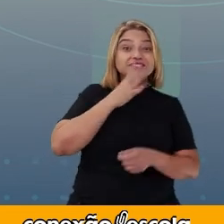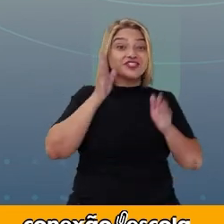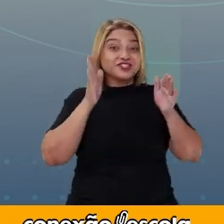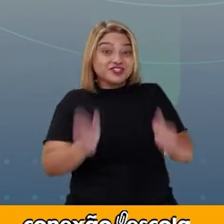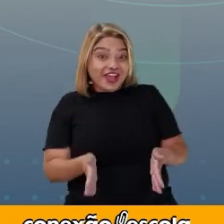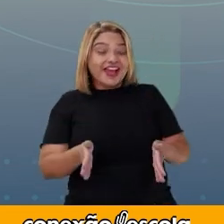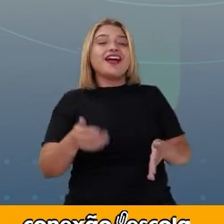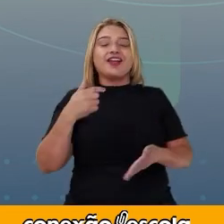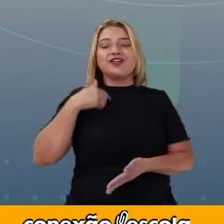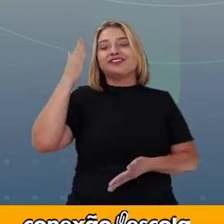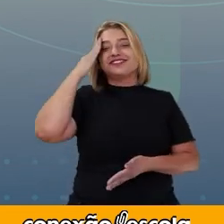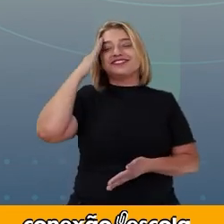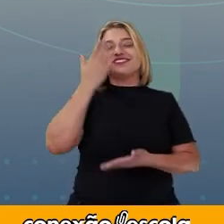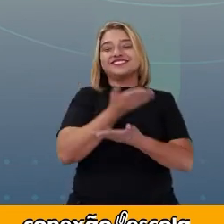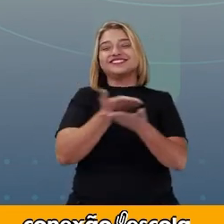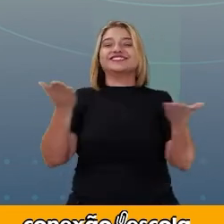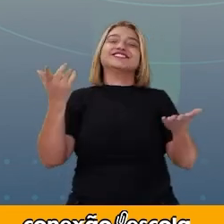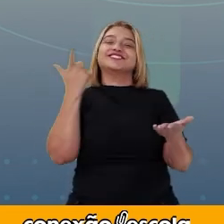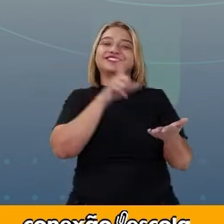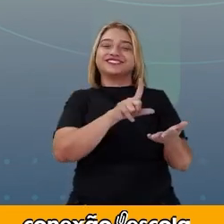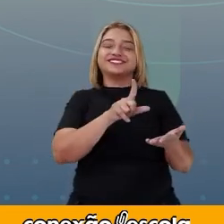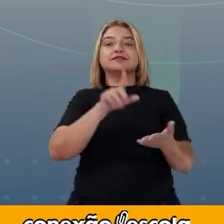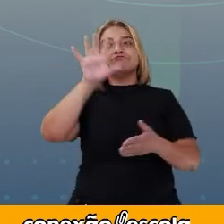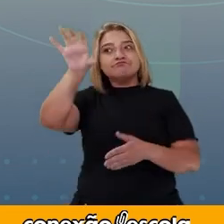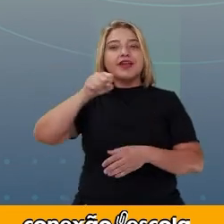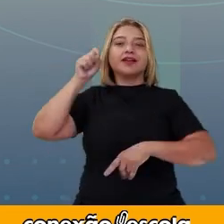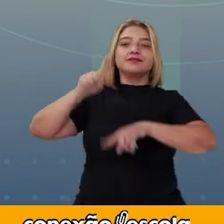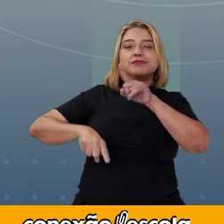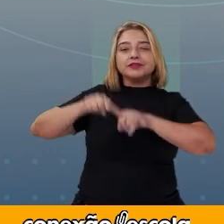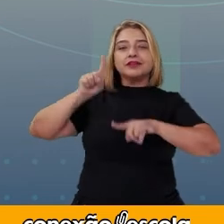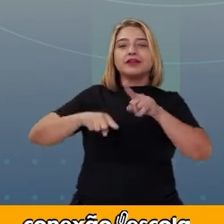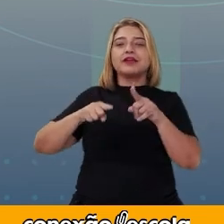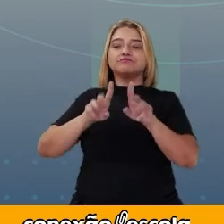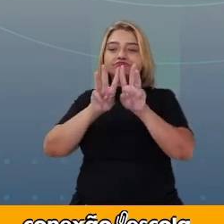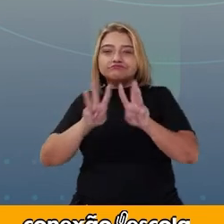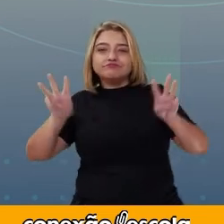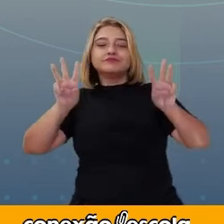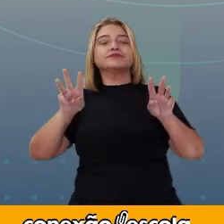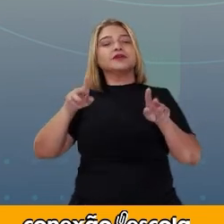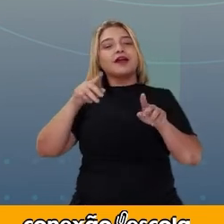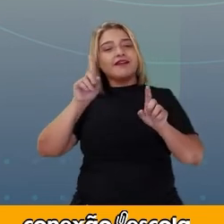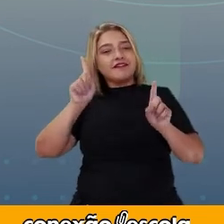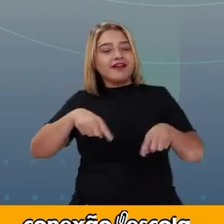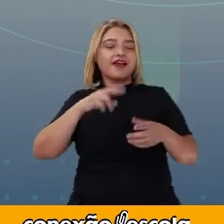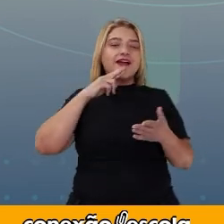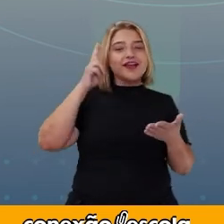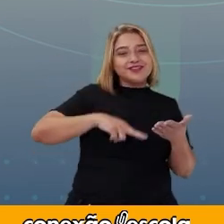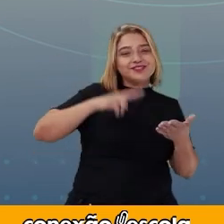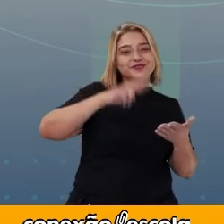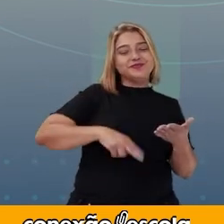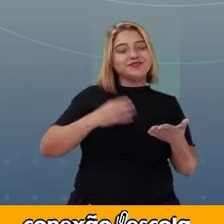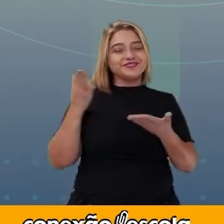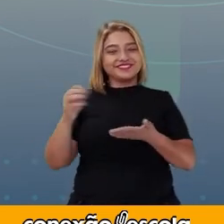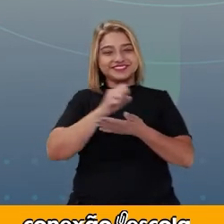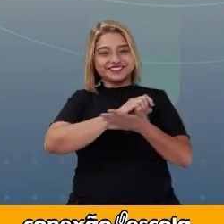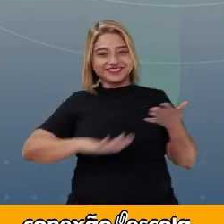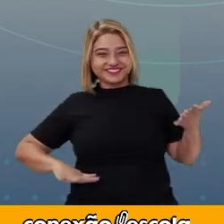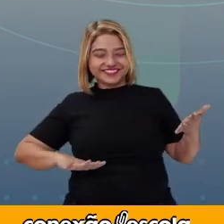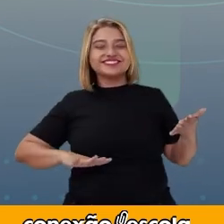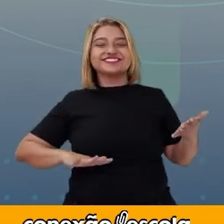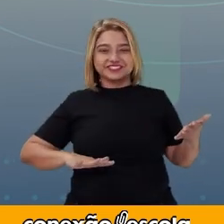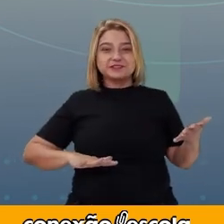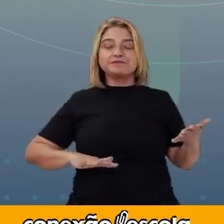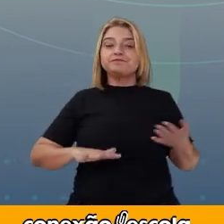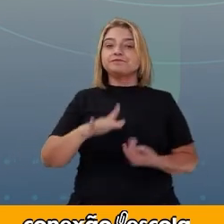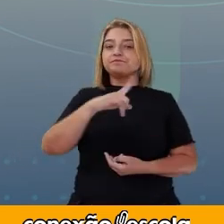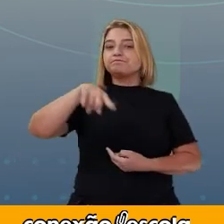sei que você consegue. Pegue o seu material e realize as atividades que estão lá disponíveis. E como